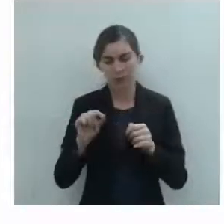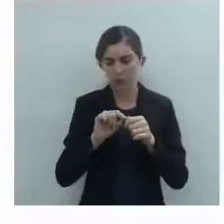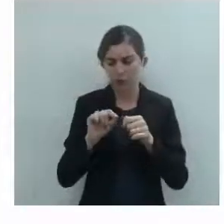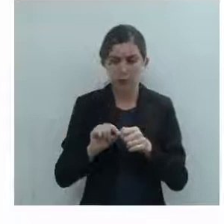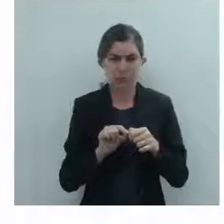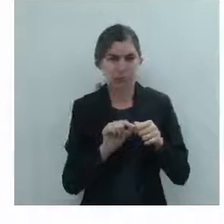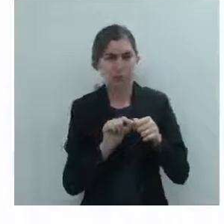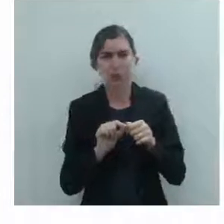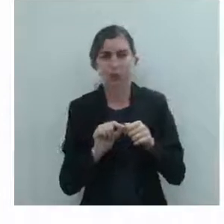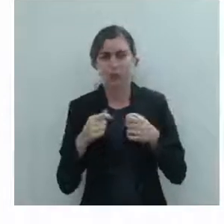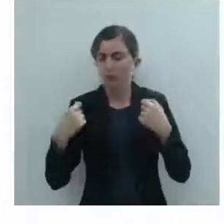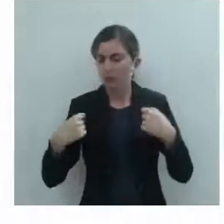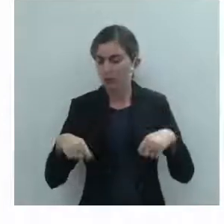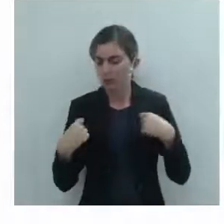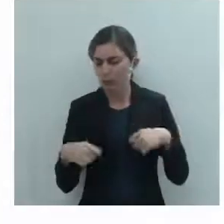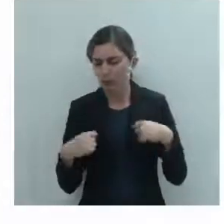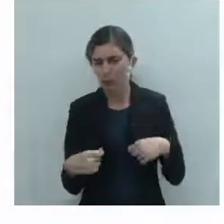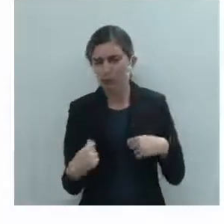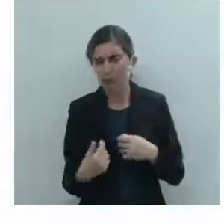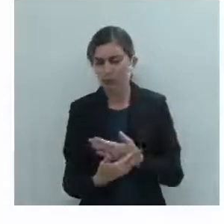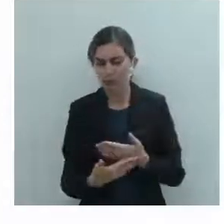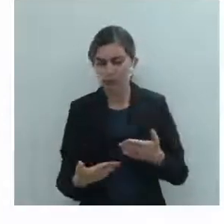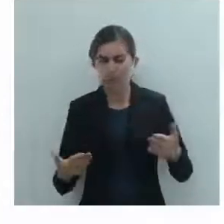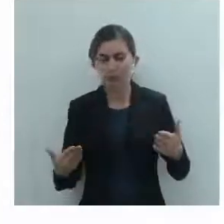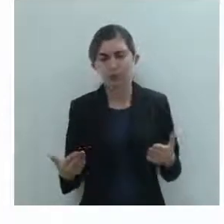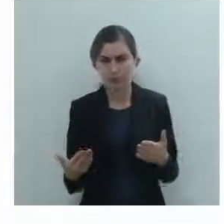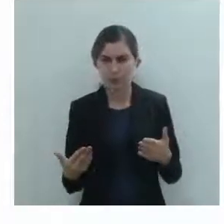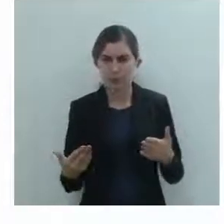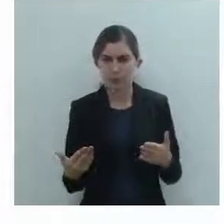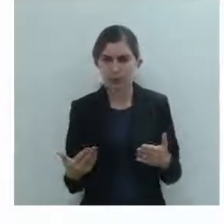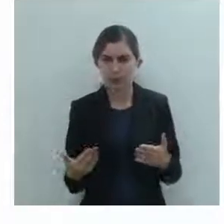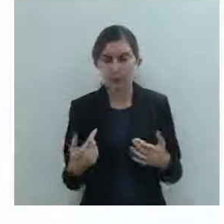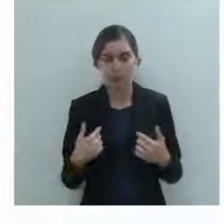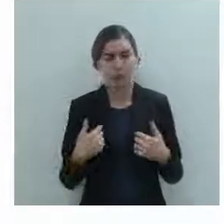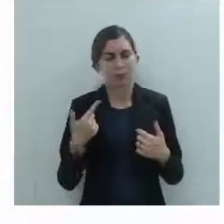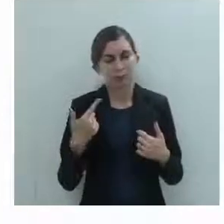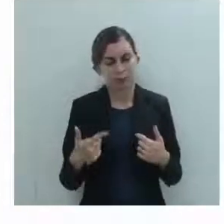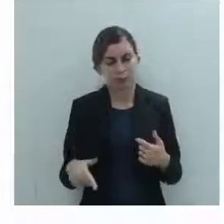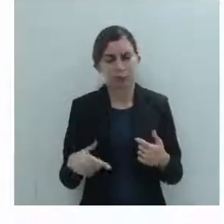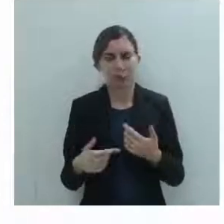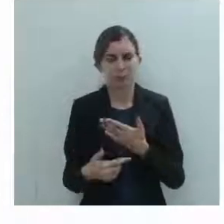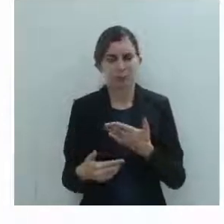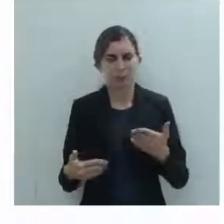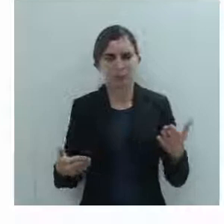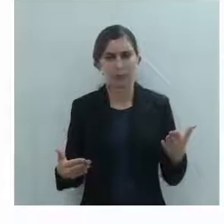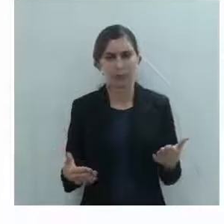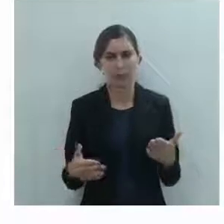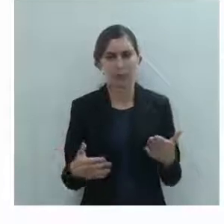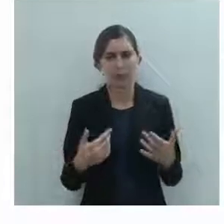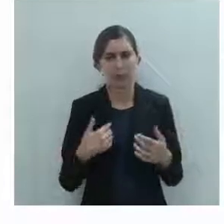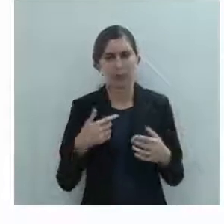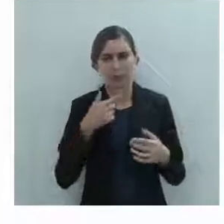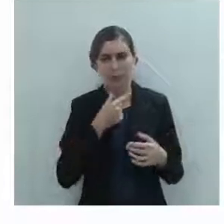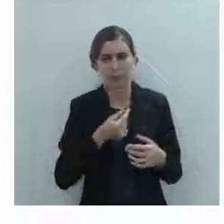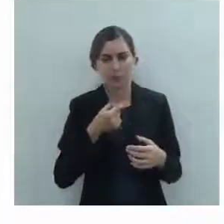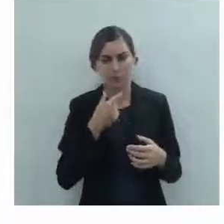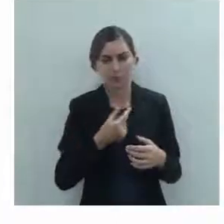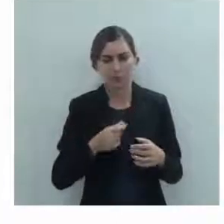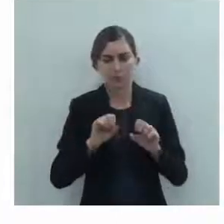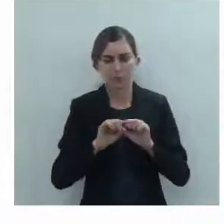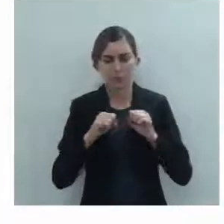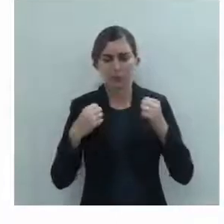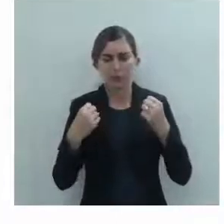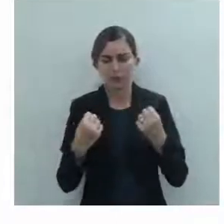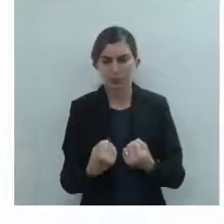produzir o que precisam para sobreviver repetir forma pela qual os homens em